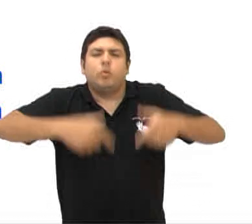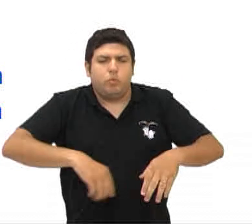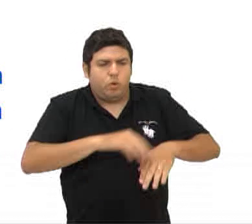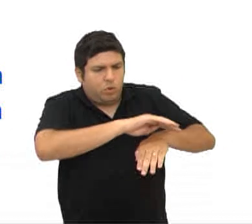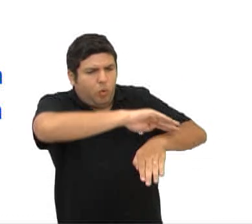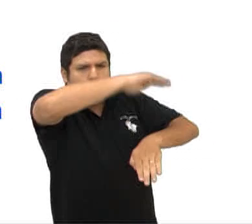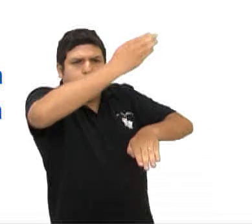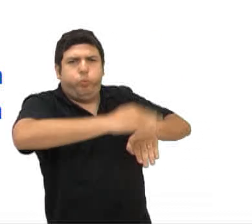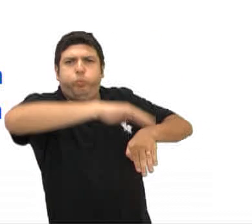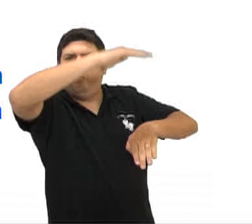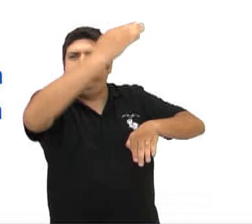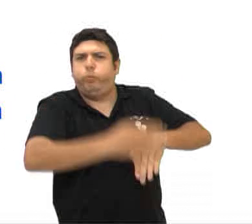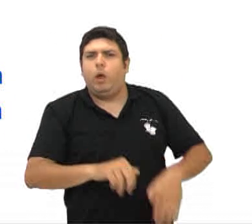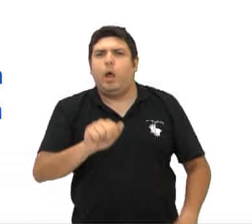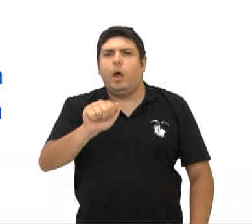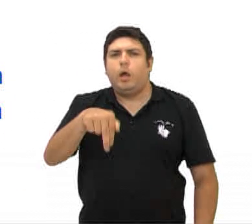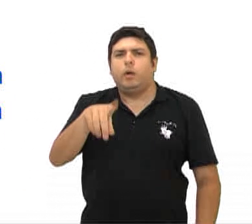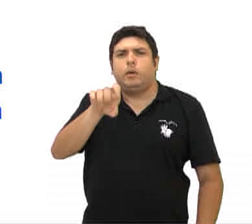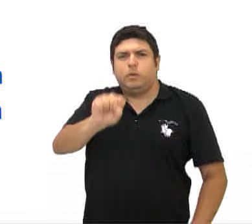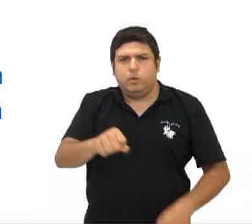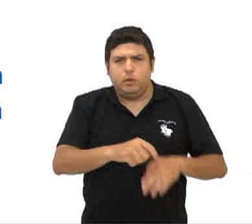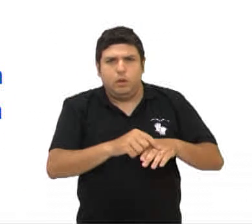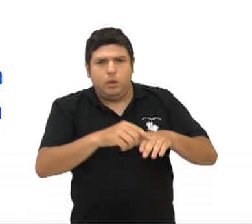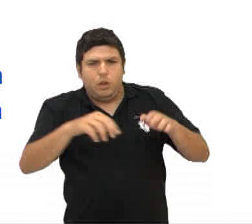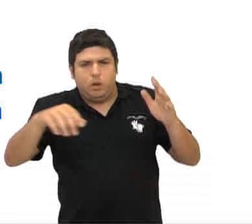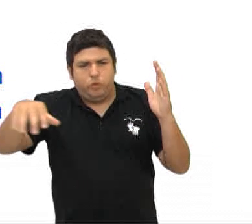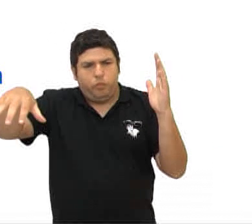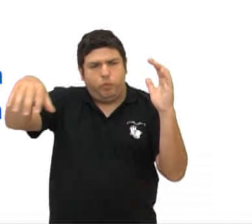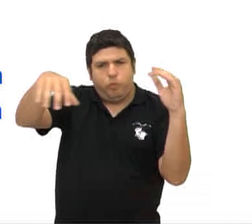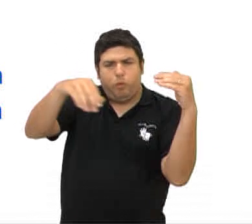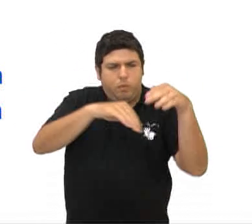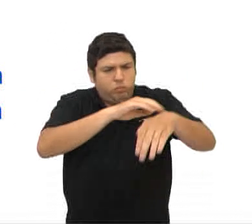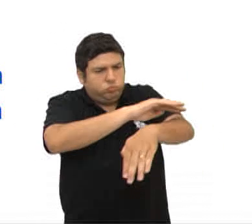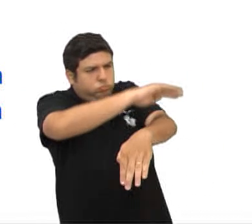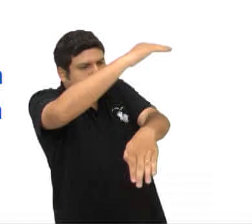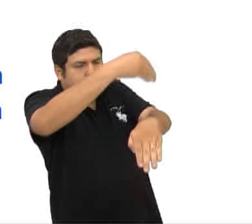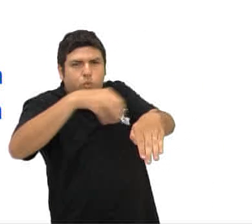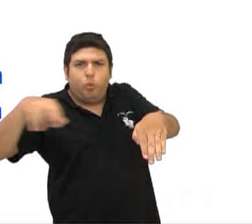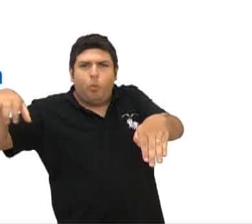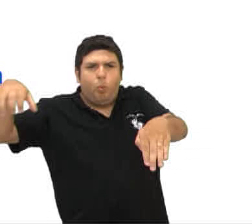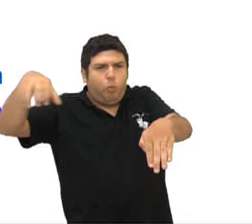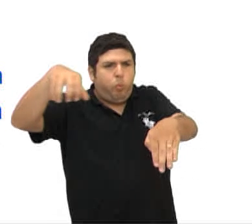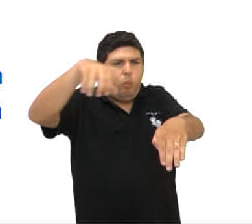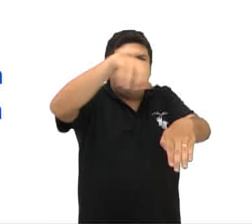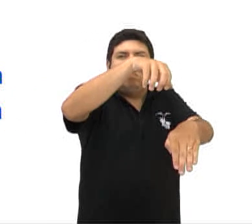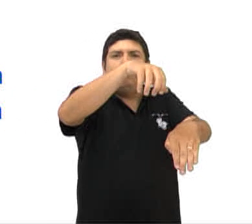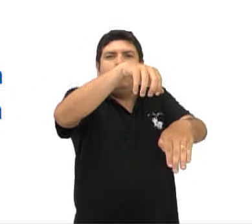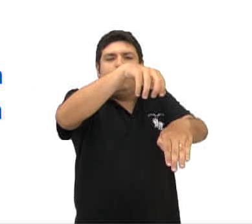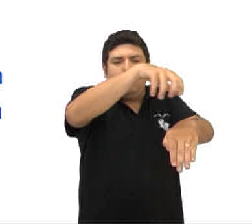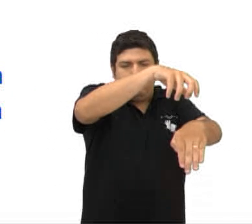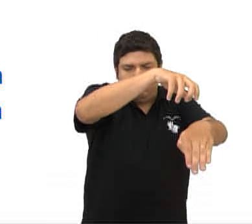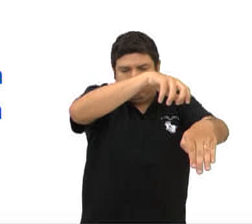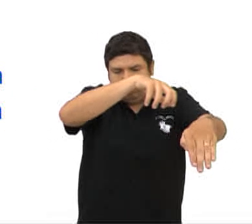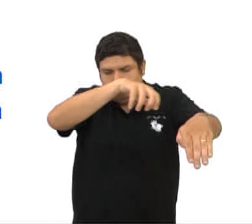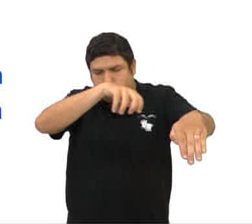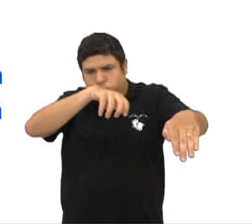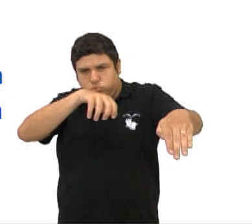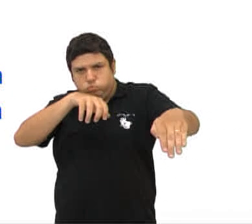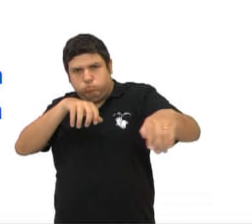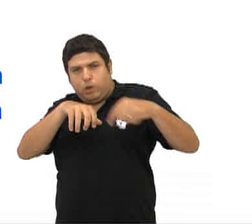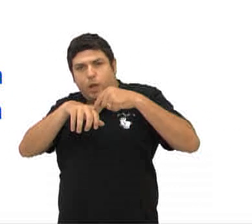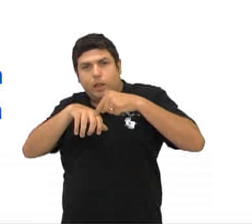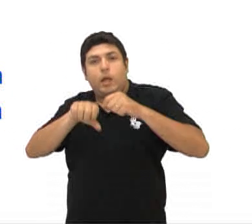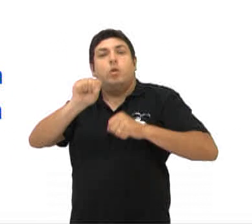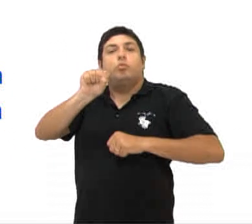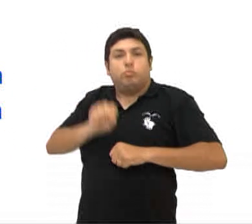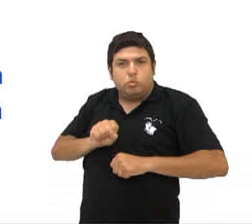Andes, que forma uma barreira para elas ali, né? Quando elas batem na Cordilheira dos Andes, elas desviam o curso delas e chegam aqui no centro-sul